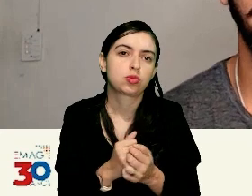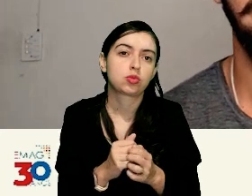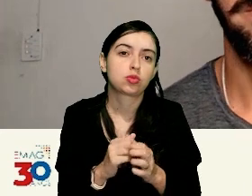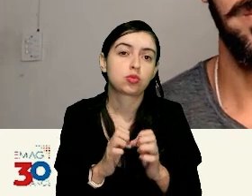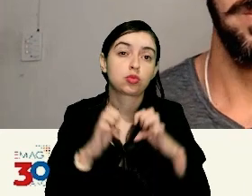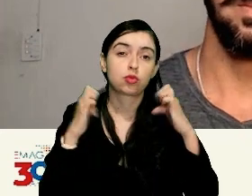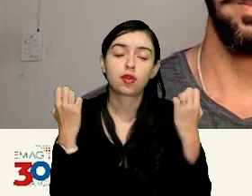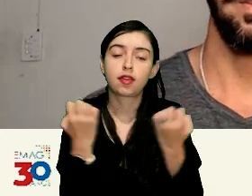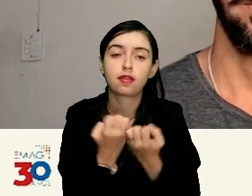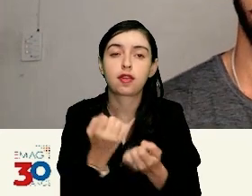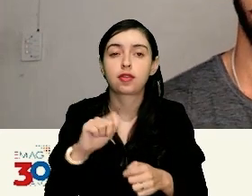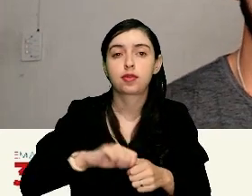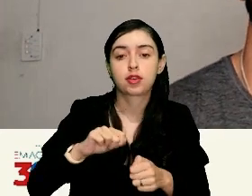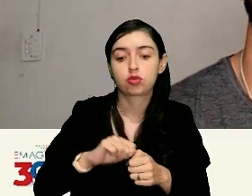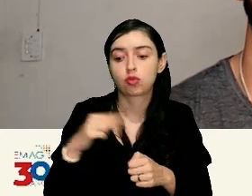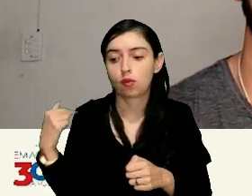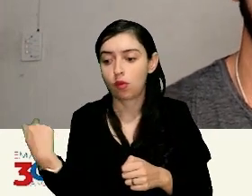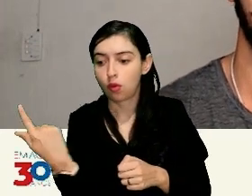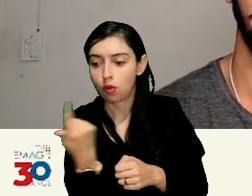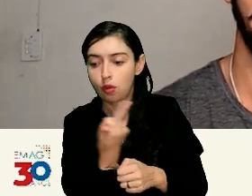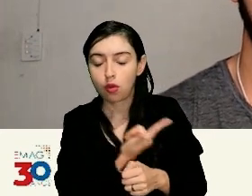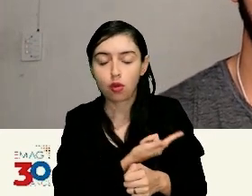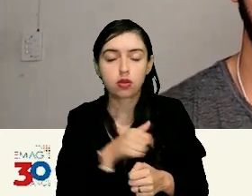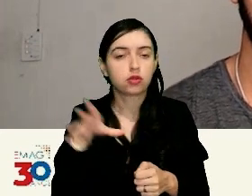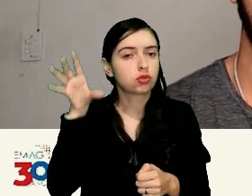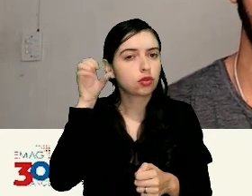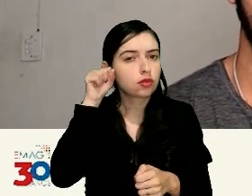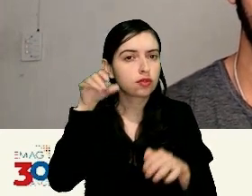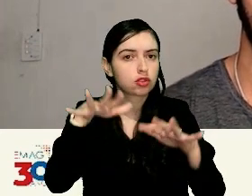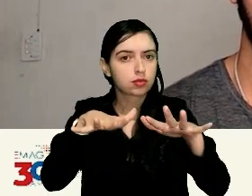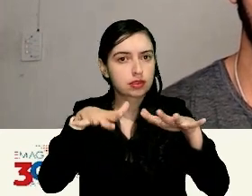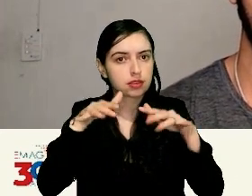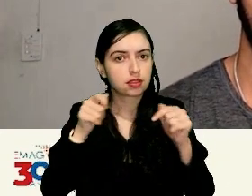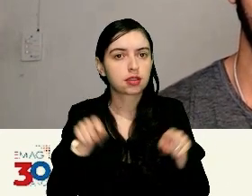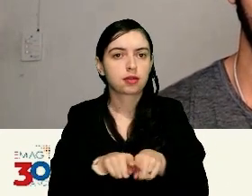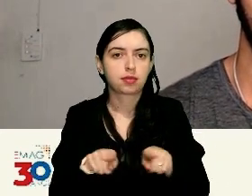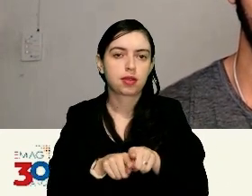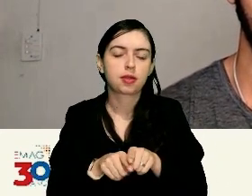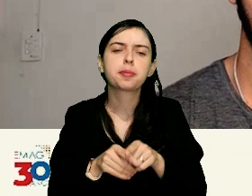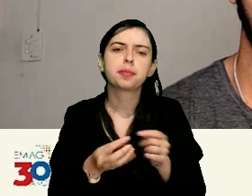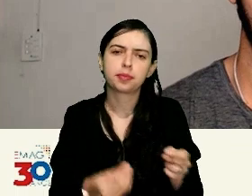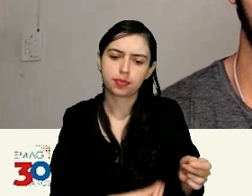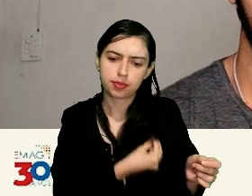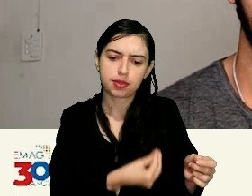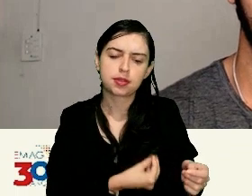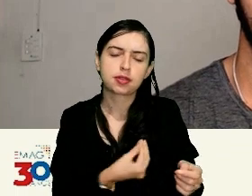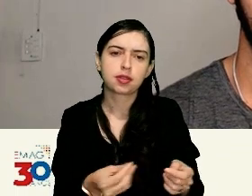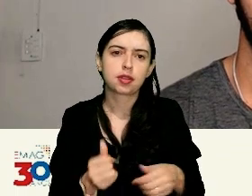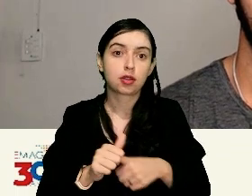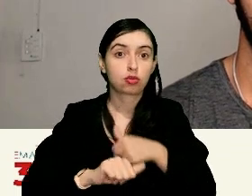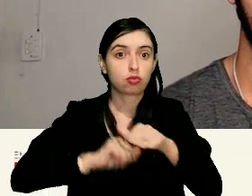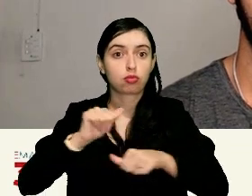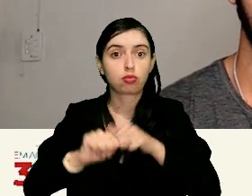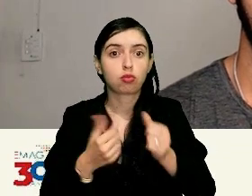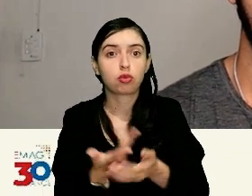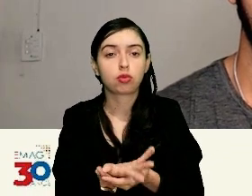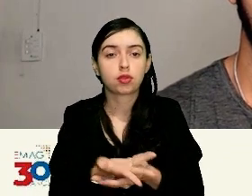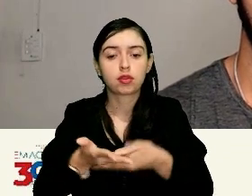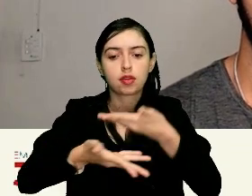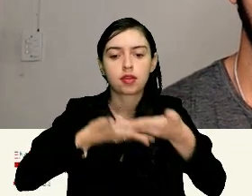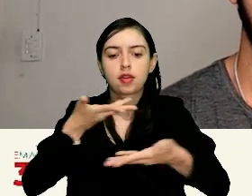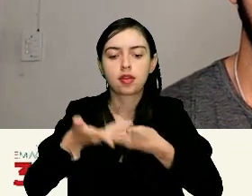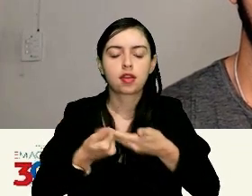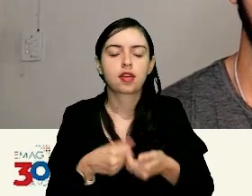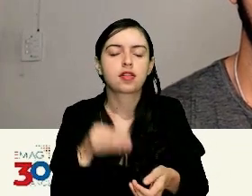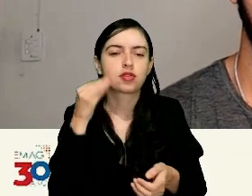inclusive pelos ouvintes, então pedir a todos que participem. O importante é a troca de experiência, né? Através dessa troca que a